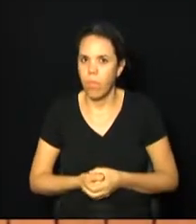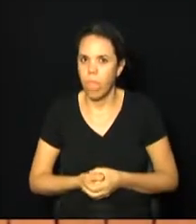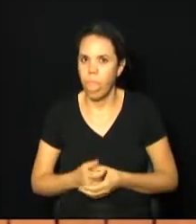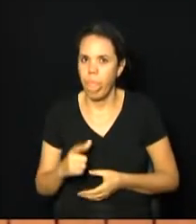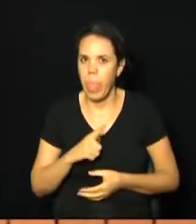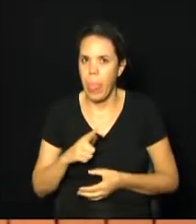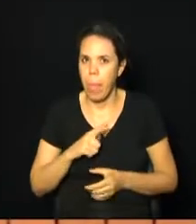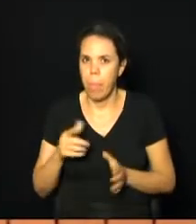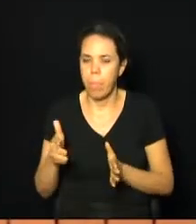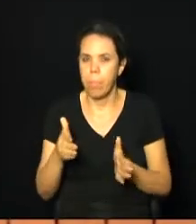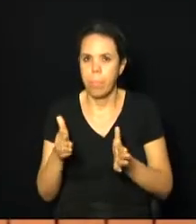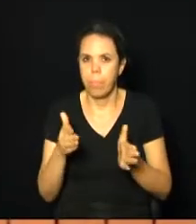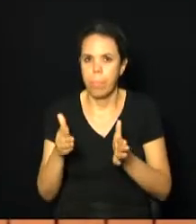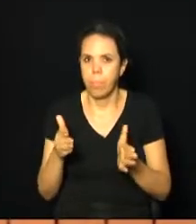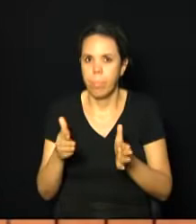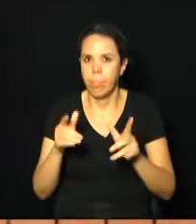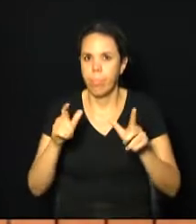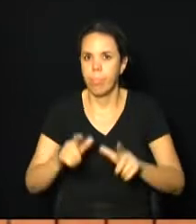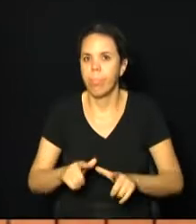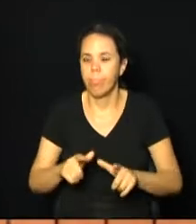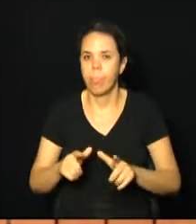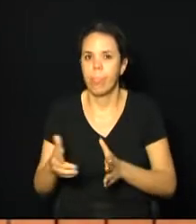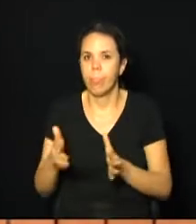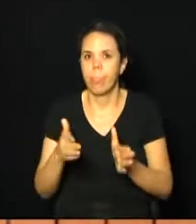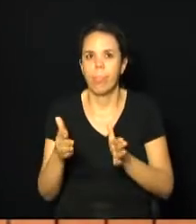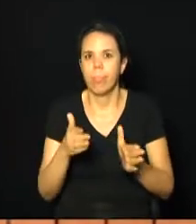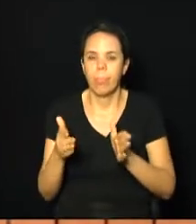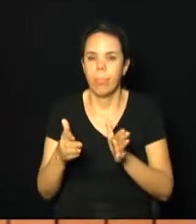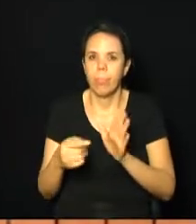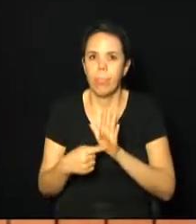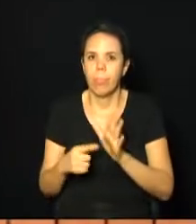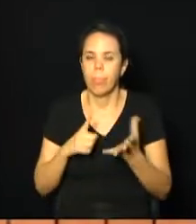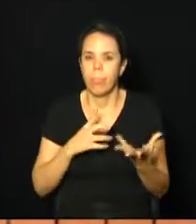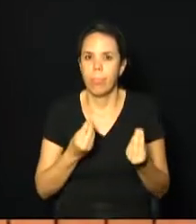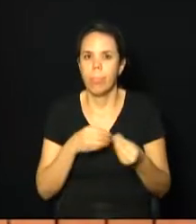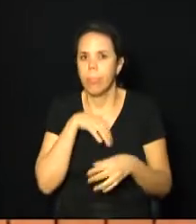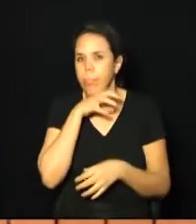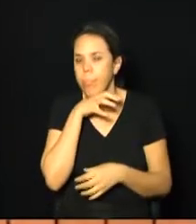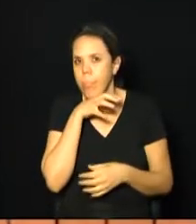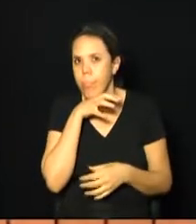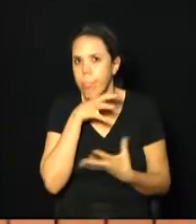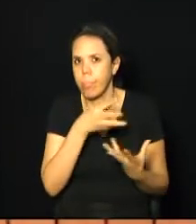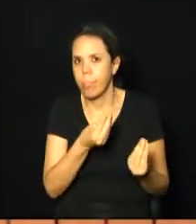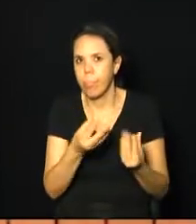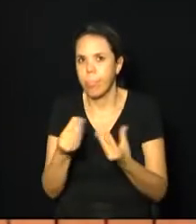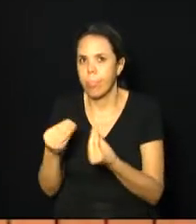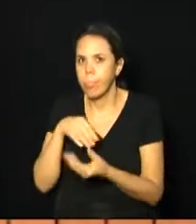tem naquela via, que é uma área, é uma estrada vicinal, tem muitos animais